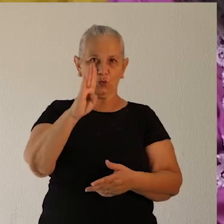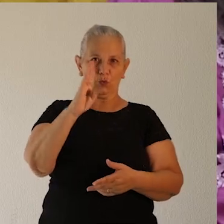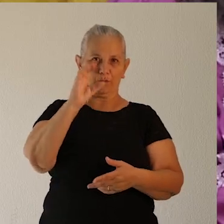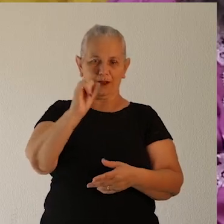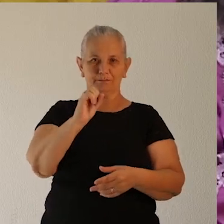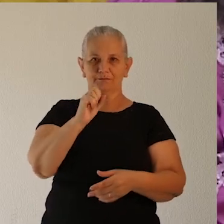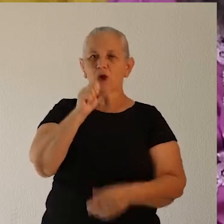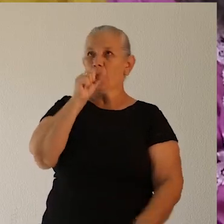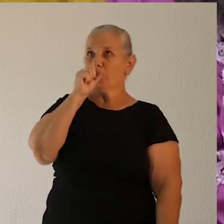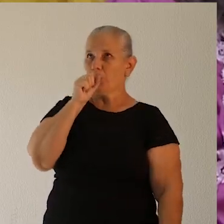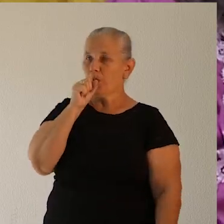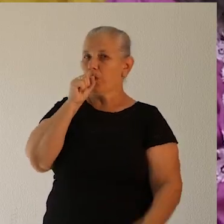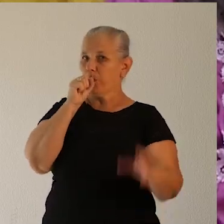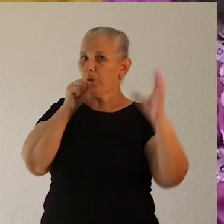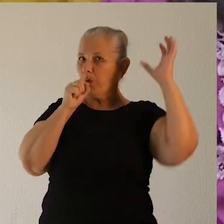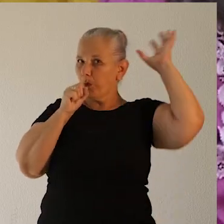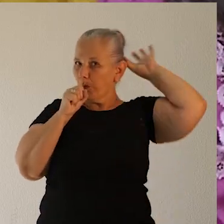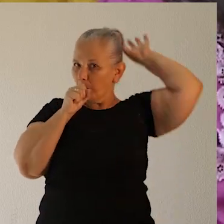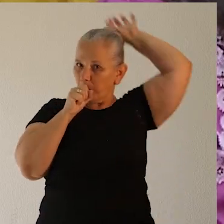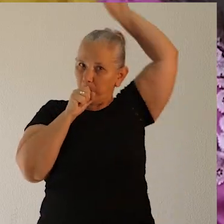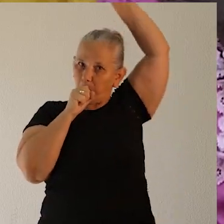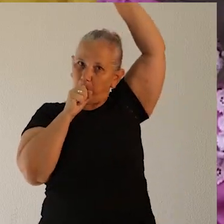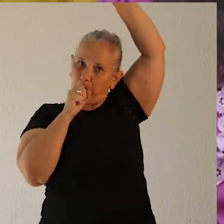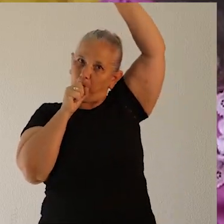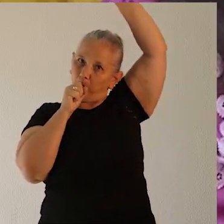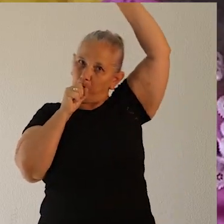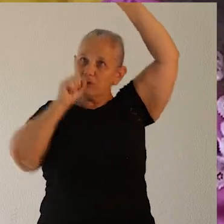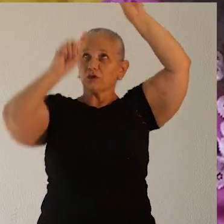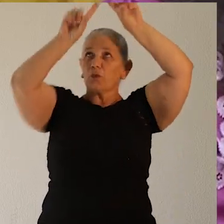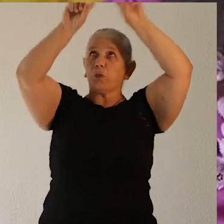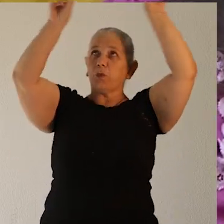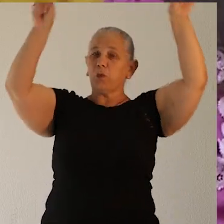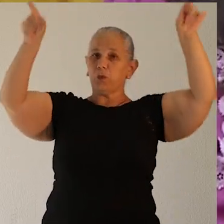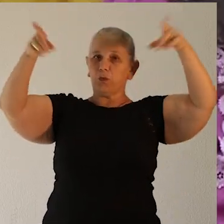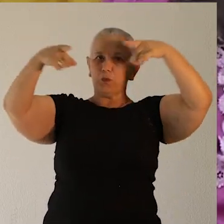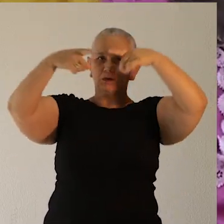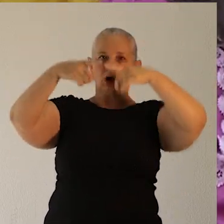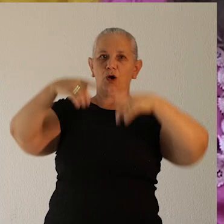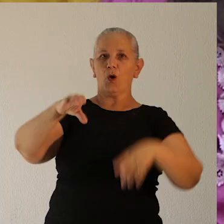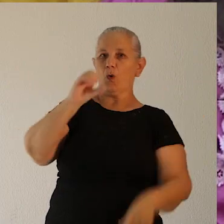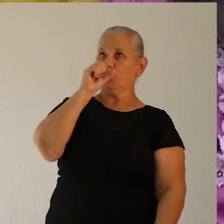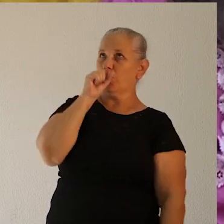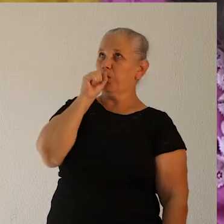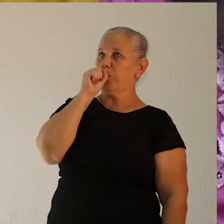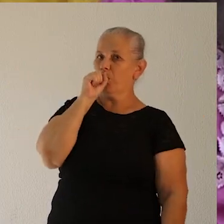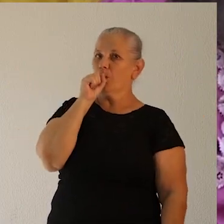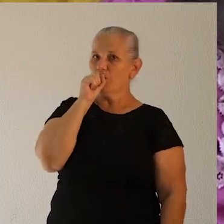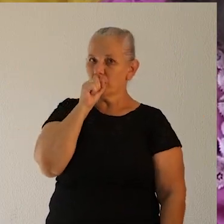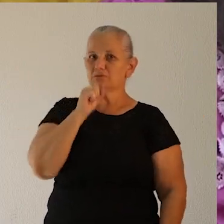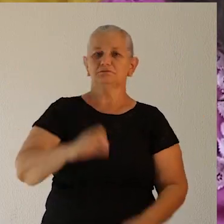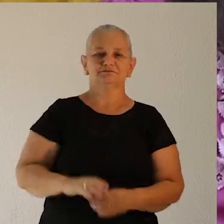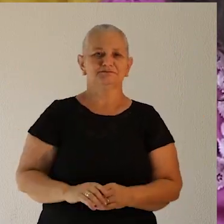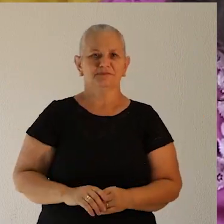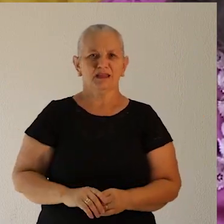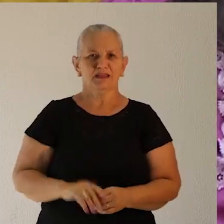É um instrumento pesado, grande, gigante, que ela tem uma tuba enorme, assim, né? E ele fazia tudo ao mesmo tempo, imagina,